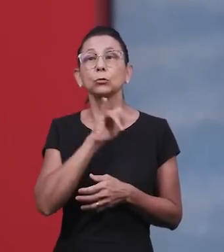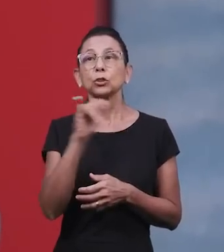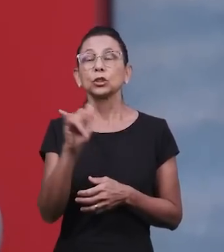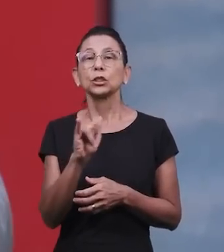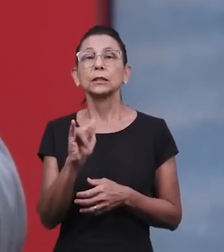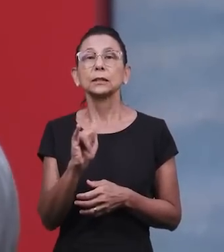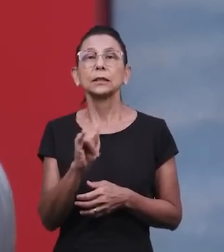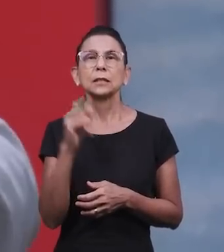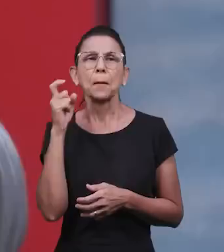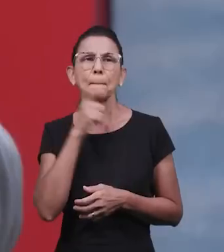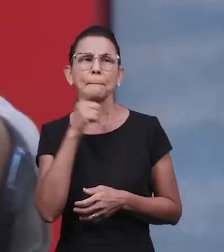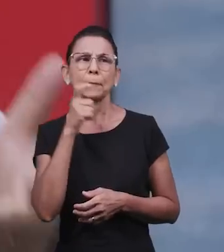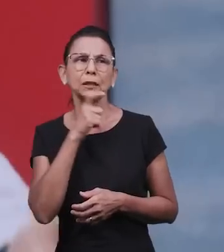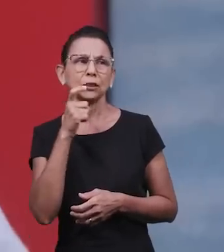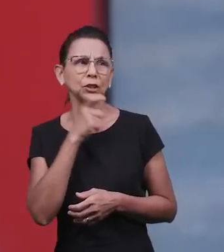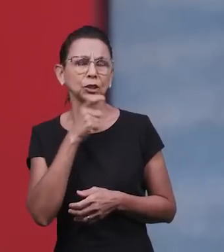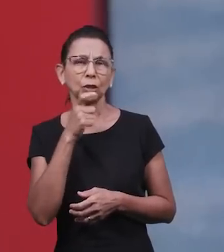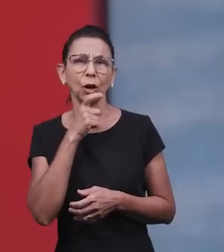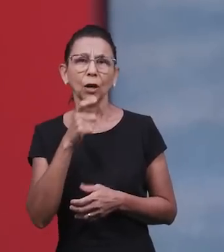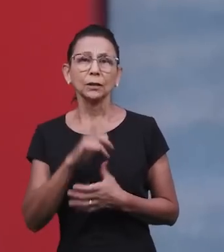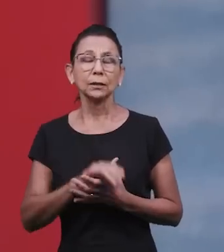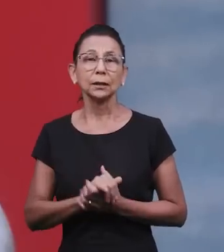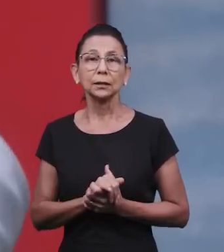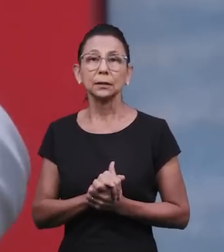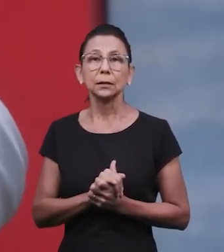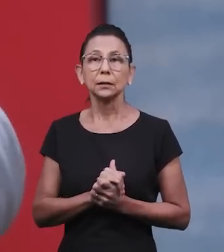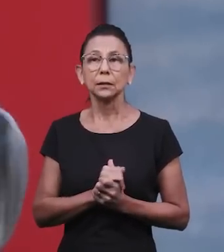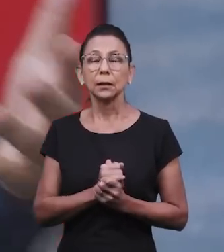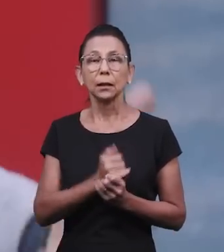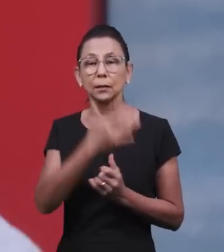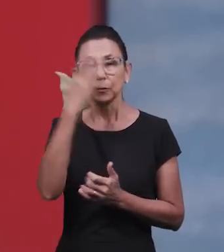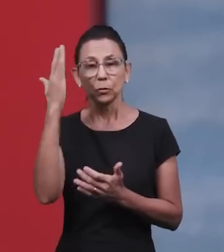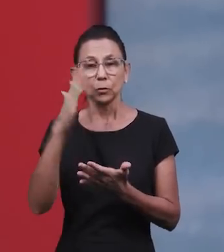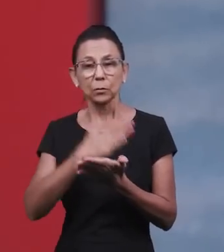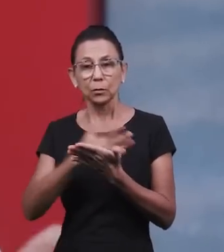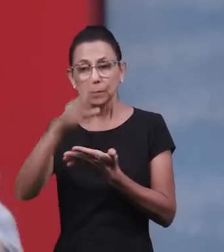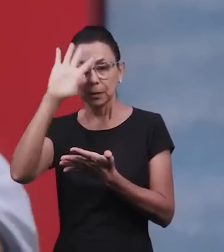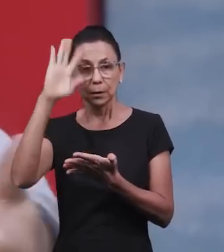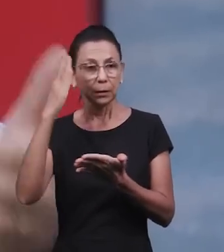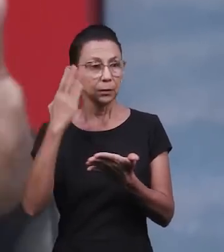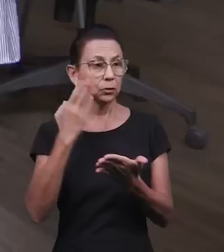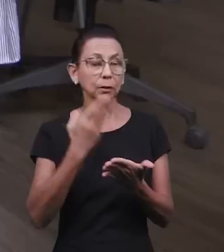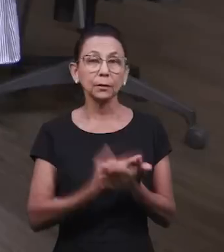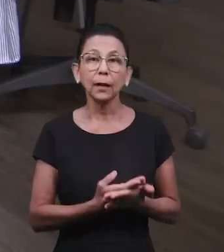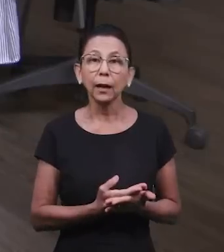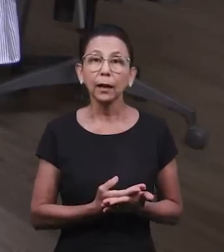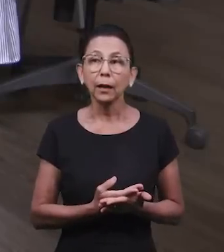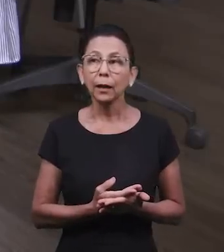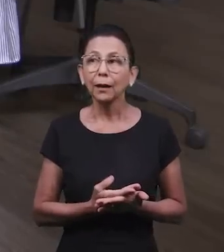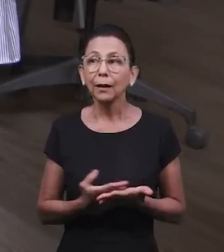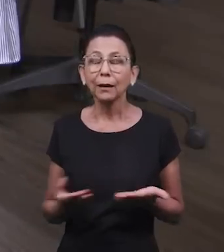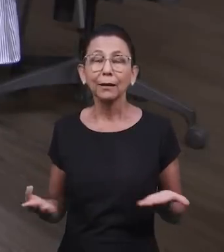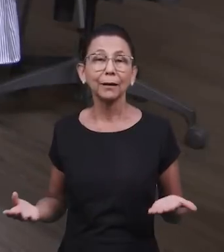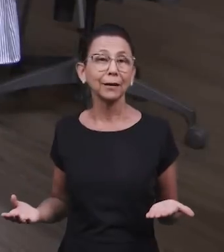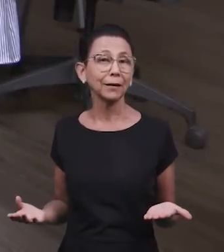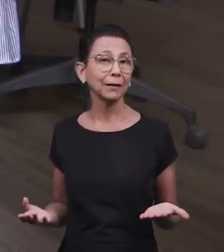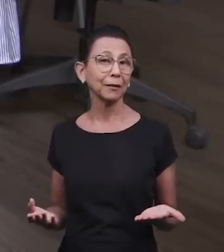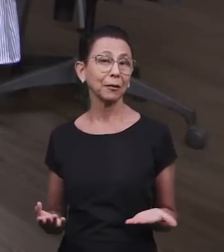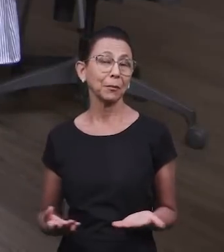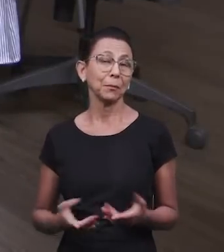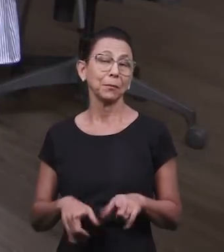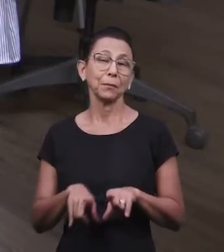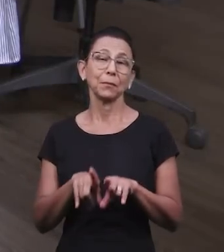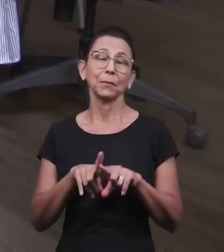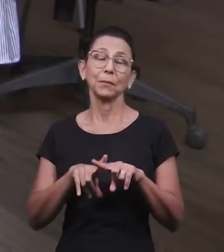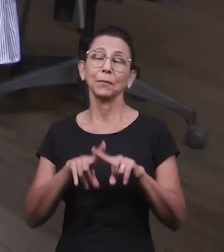intensidade que elas começam a acreditar naquilo naquela realidade paralela, quando na verdade é alguém que também pensa que